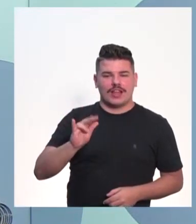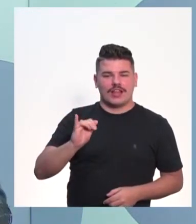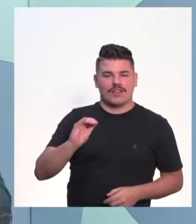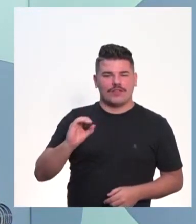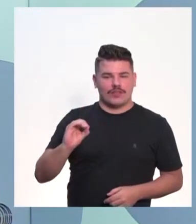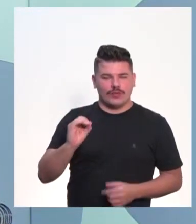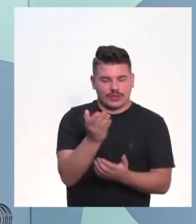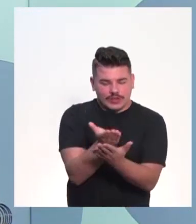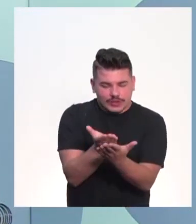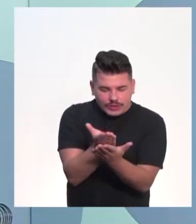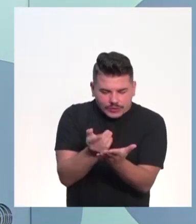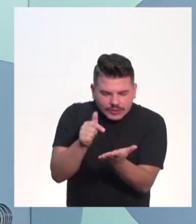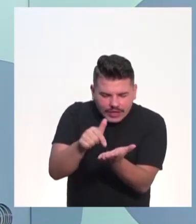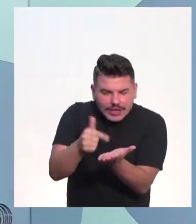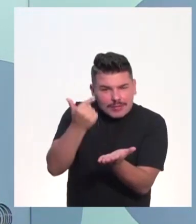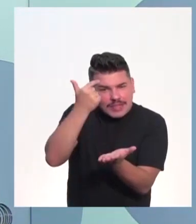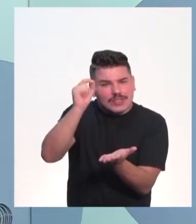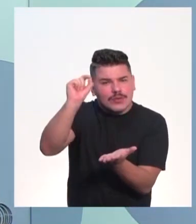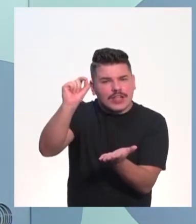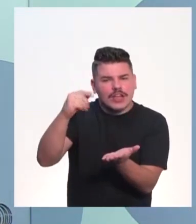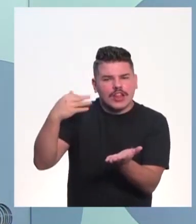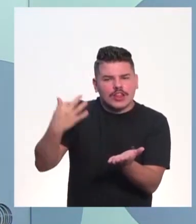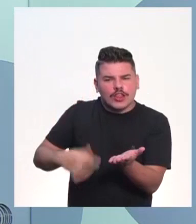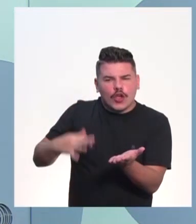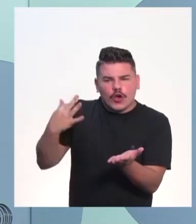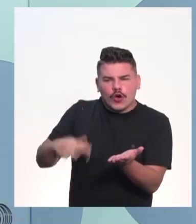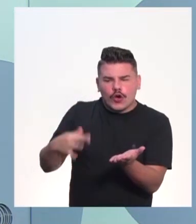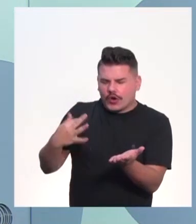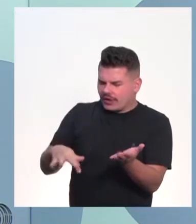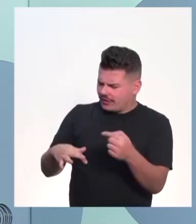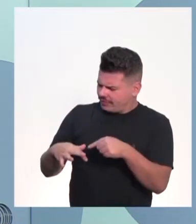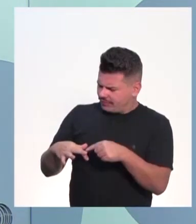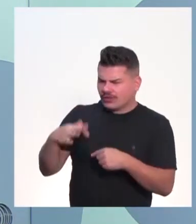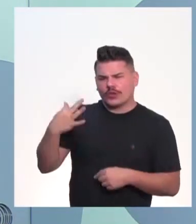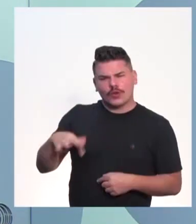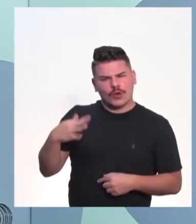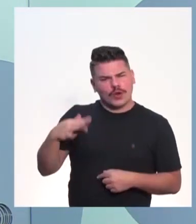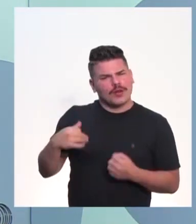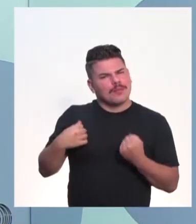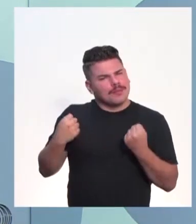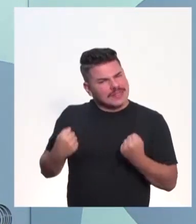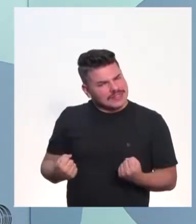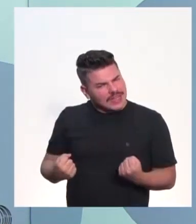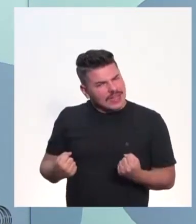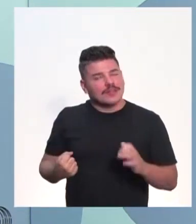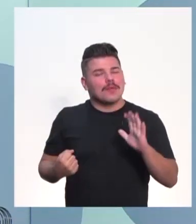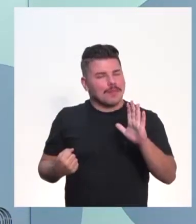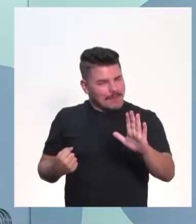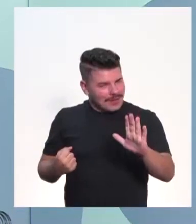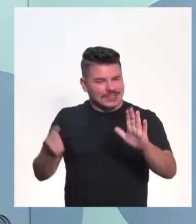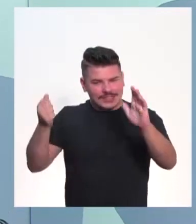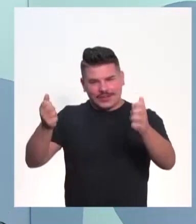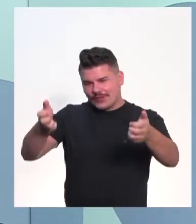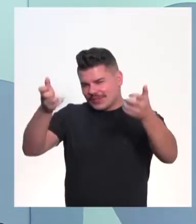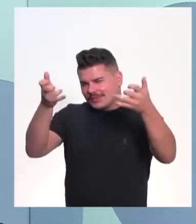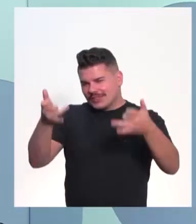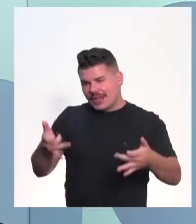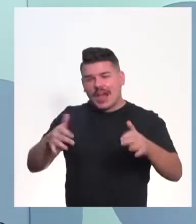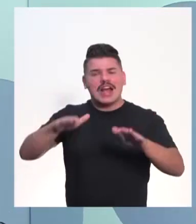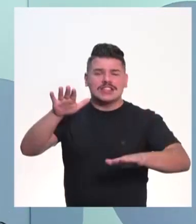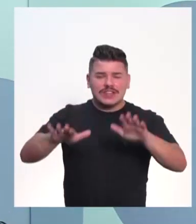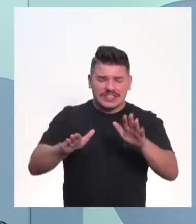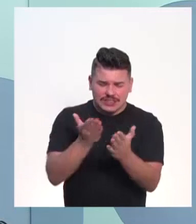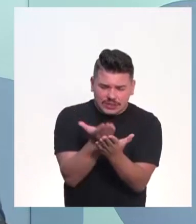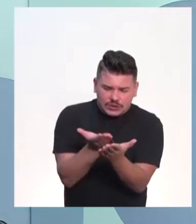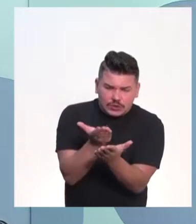ele pensa em dor. Nossa, isso é pesado, né? A gente vai falar um pouco mais à frente, na nossa aula, por que às vezes